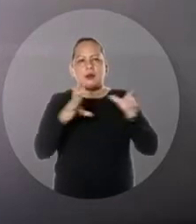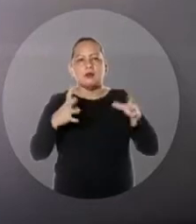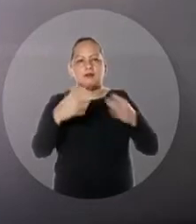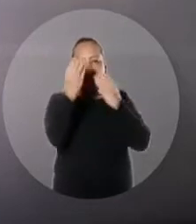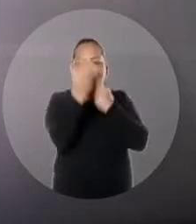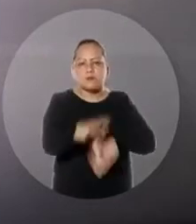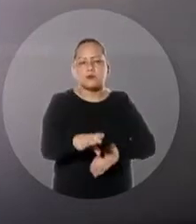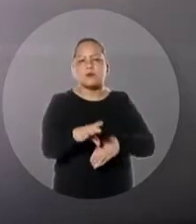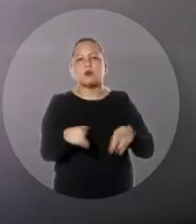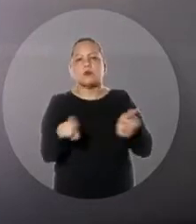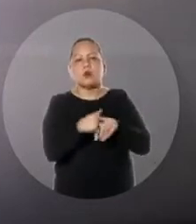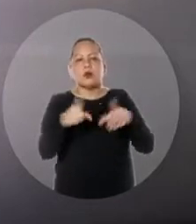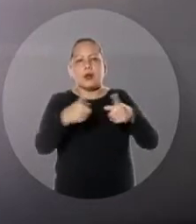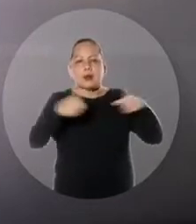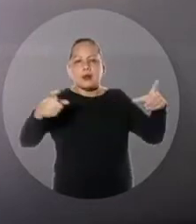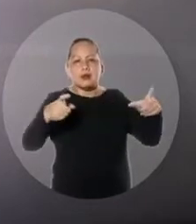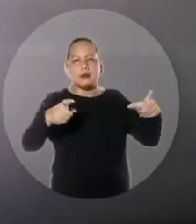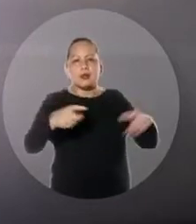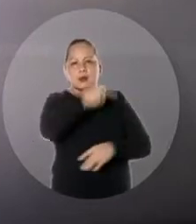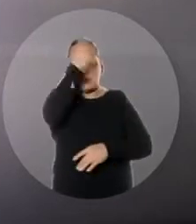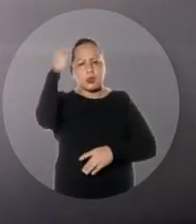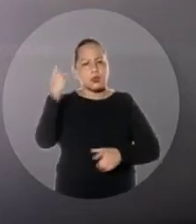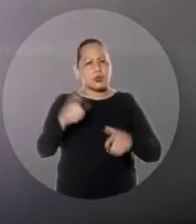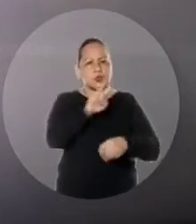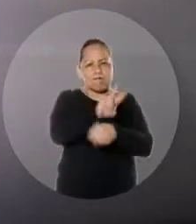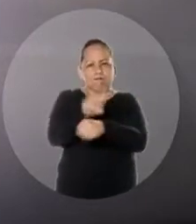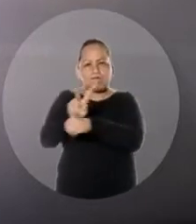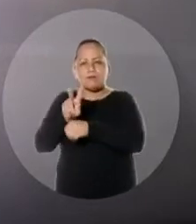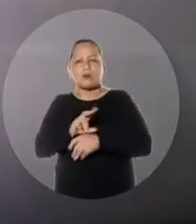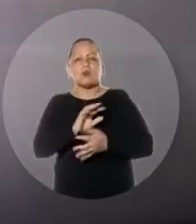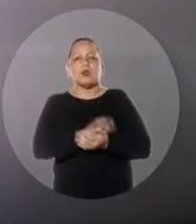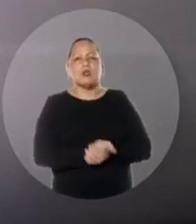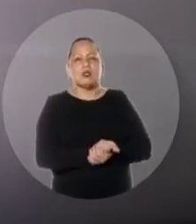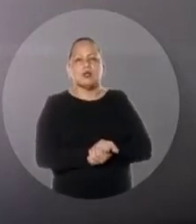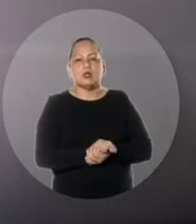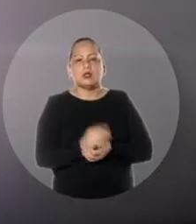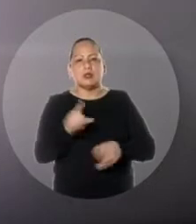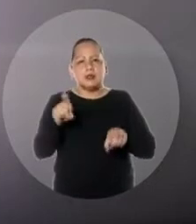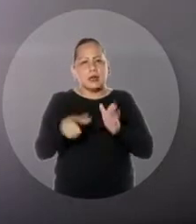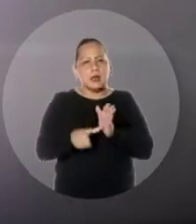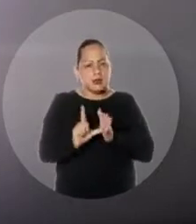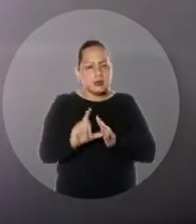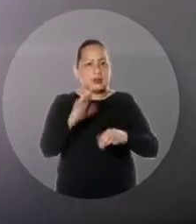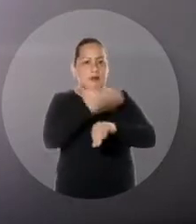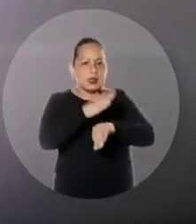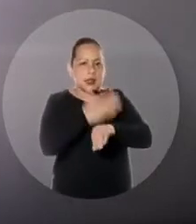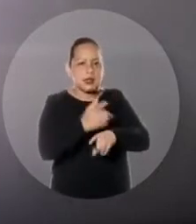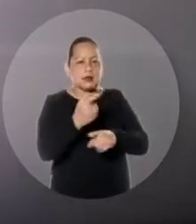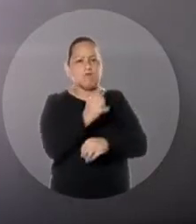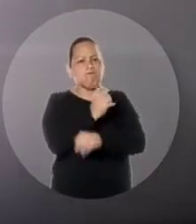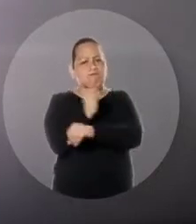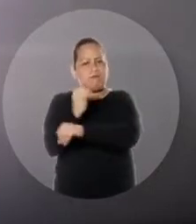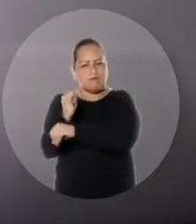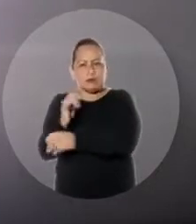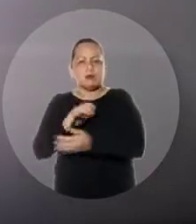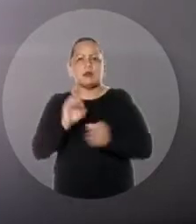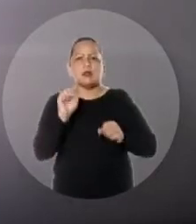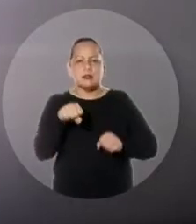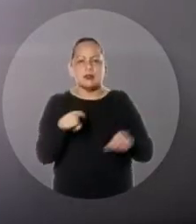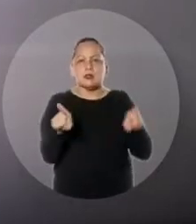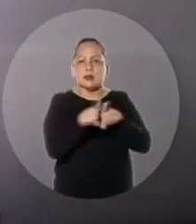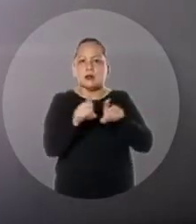abrir concurso público para ampliar o efetivo da Guarda Municipal, e ela será treinada para agir